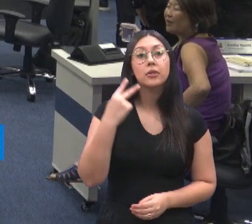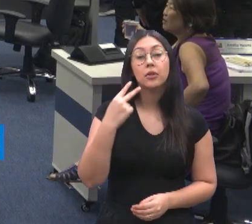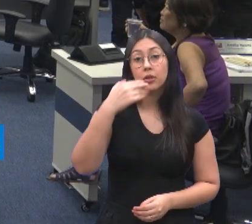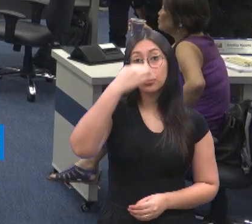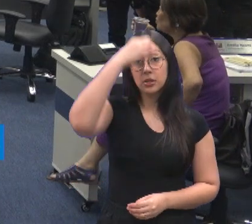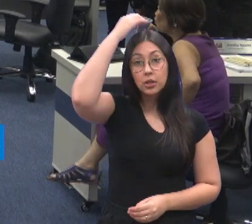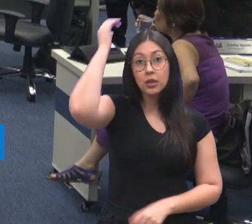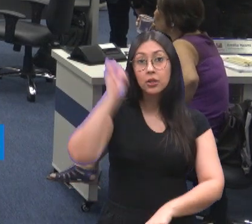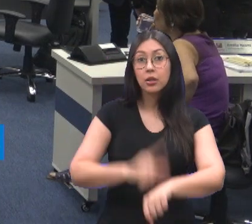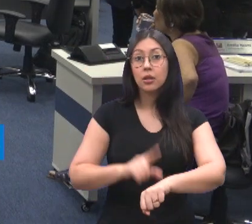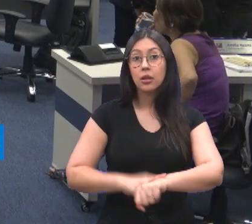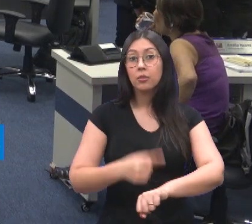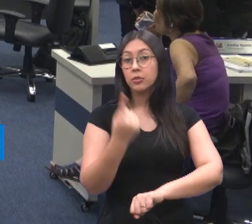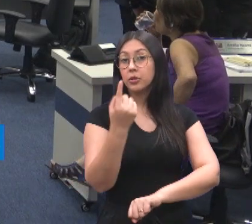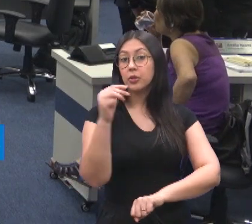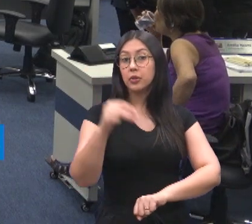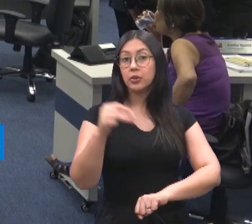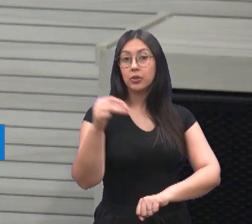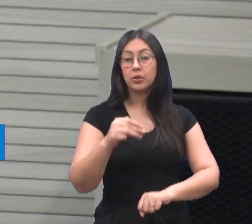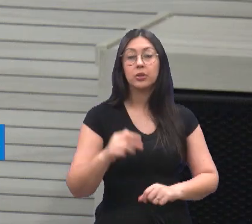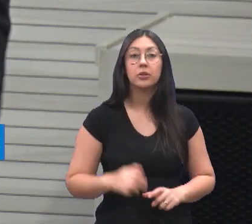por tempo de 1 minuto.